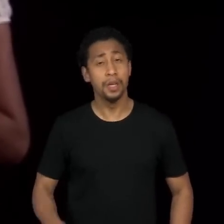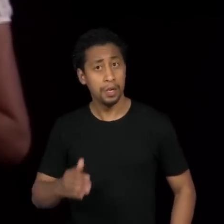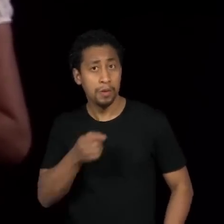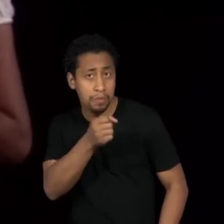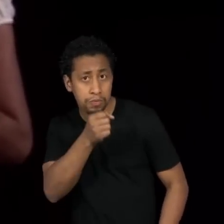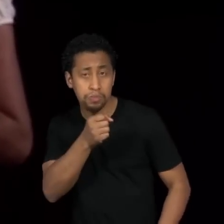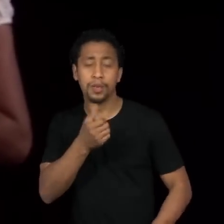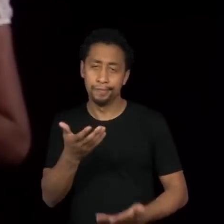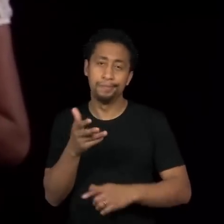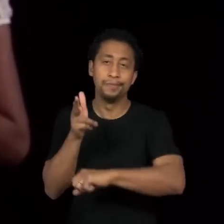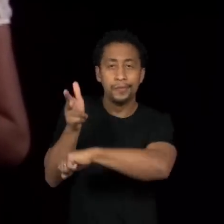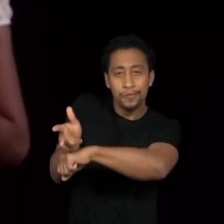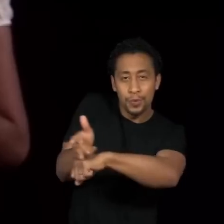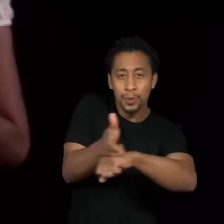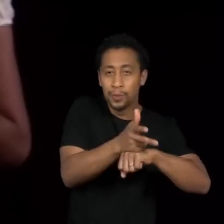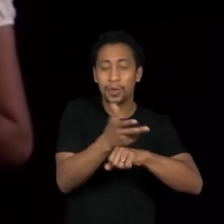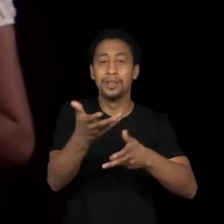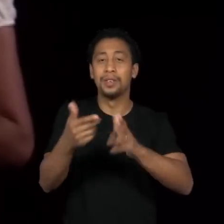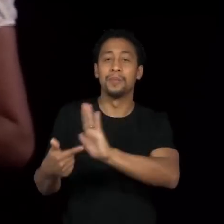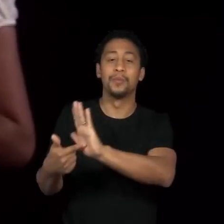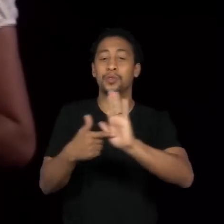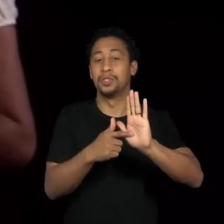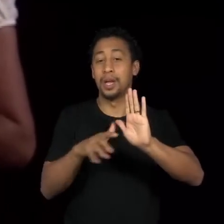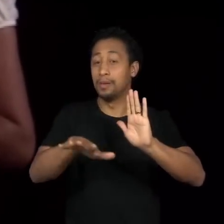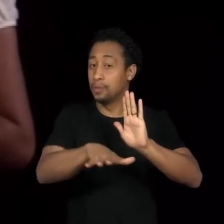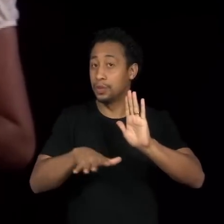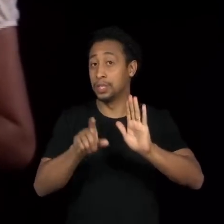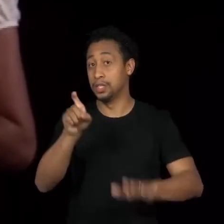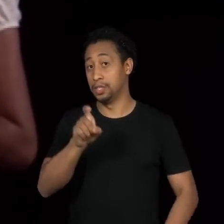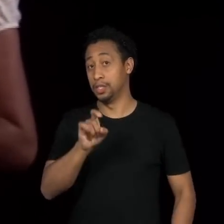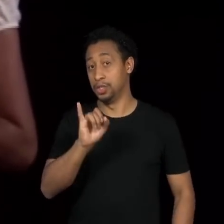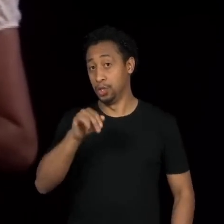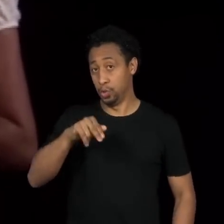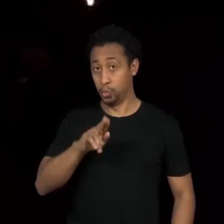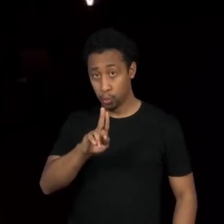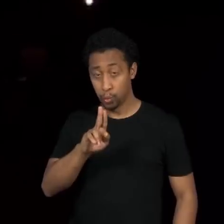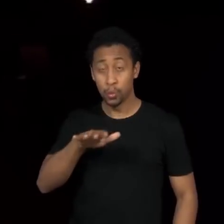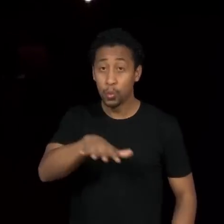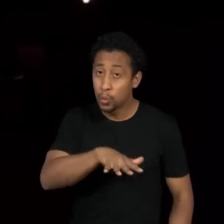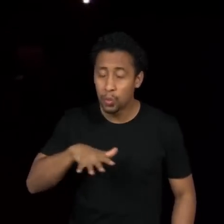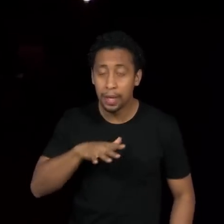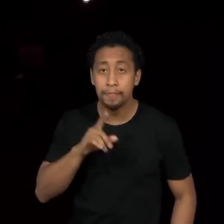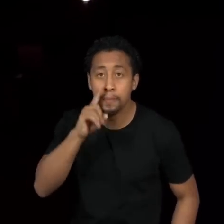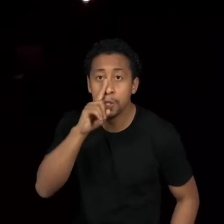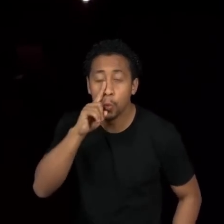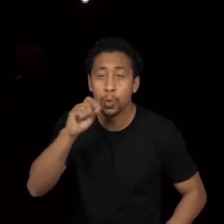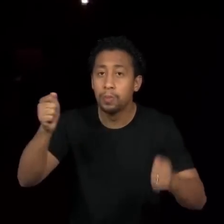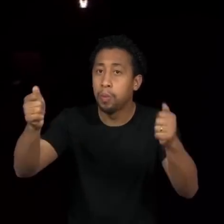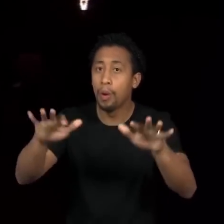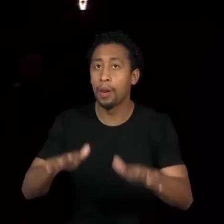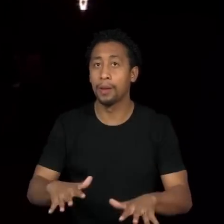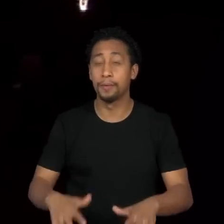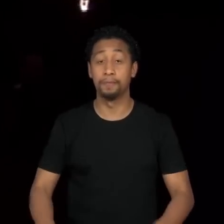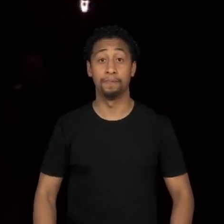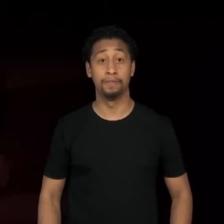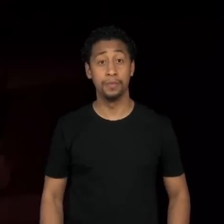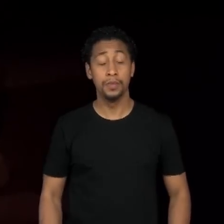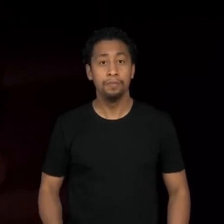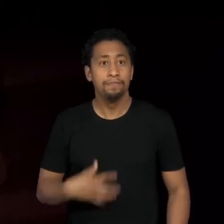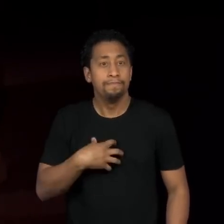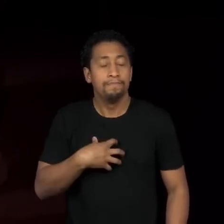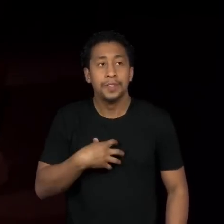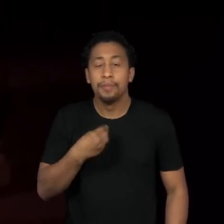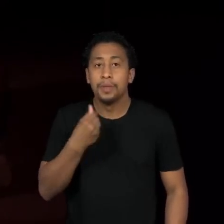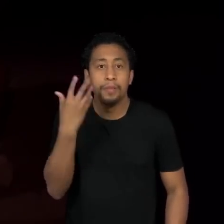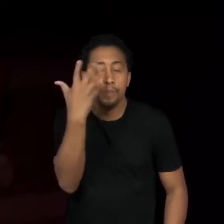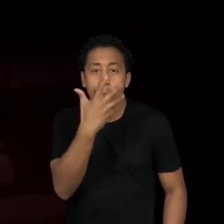as transformações e nos traz Xingu, a terra ameaçada. Eu me apaixonei muito por essas culturas,